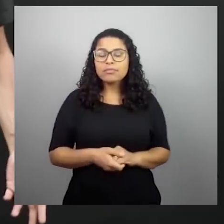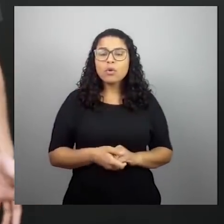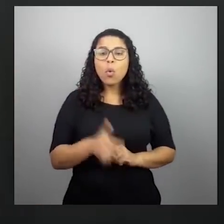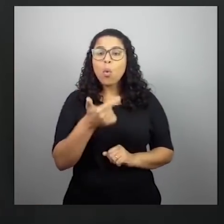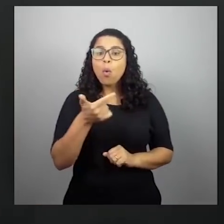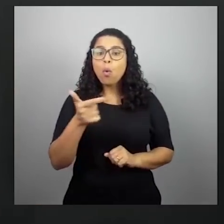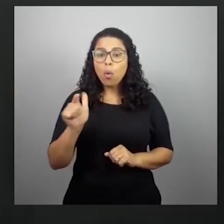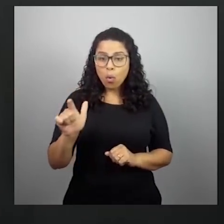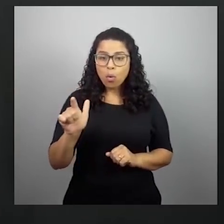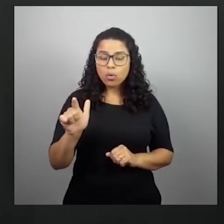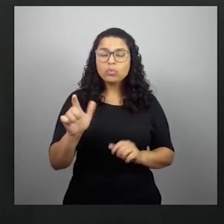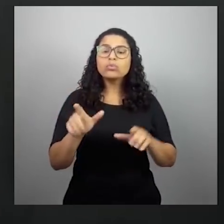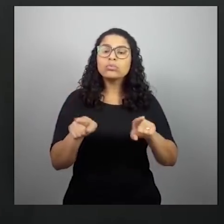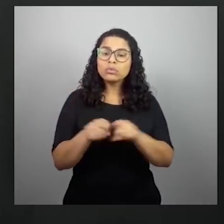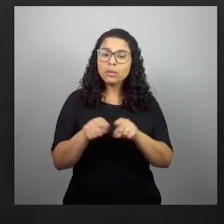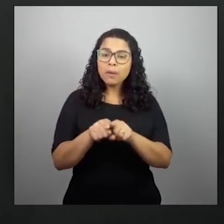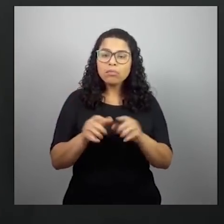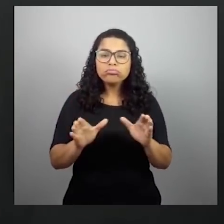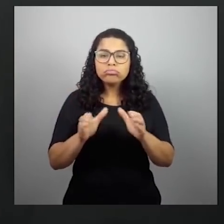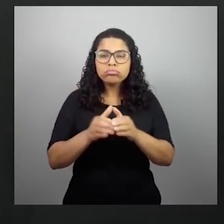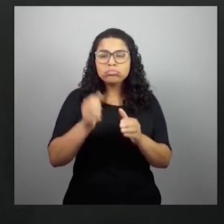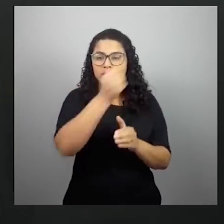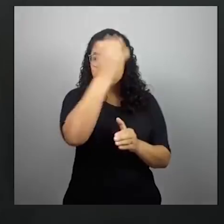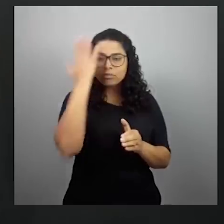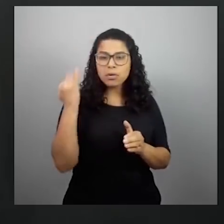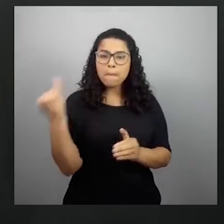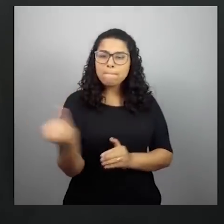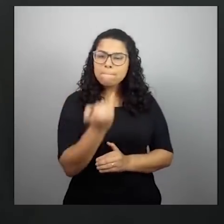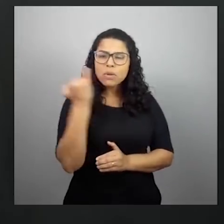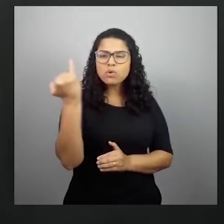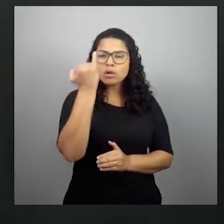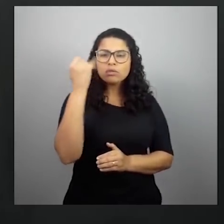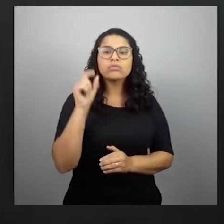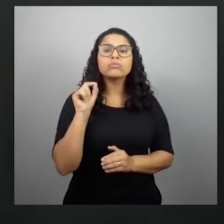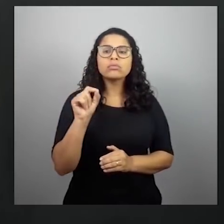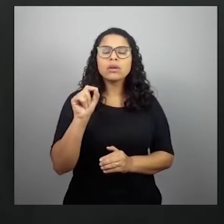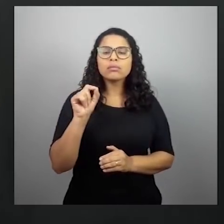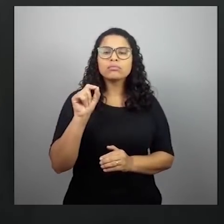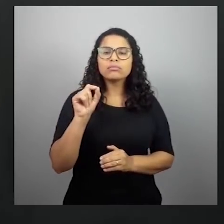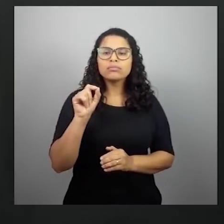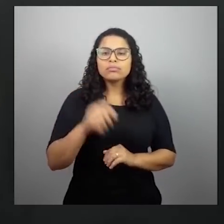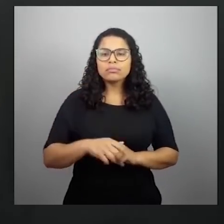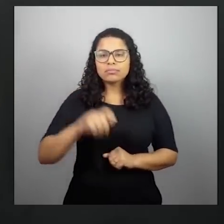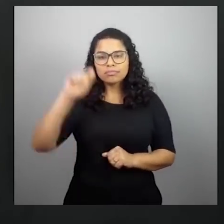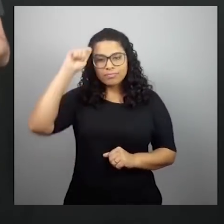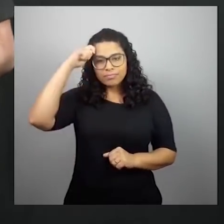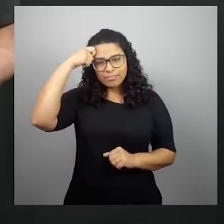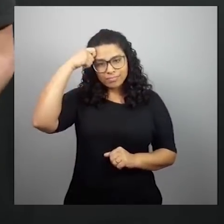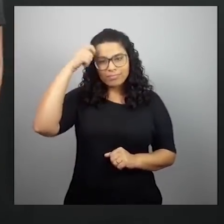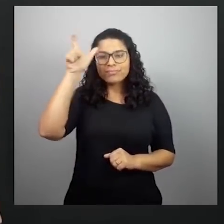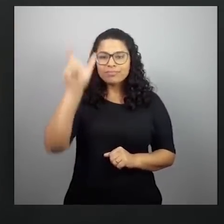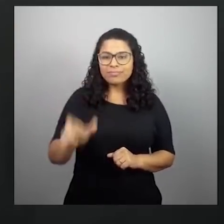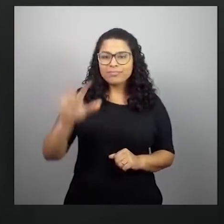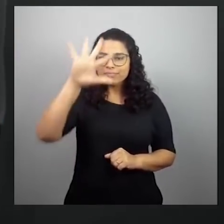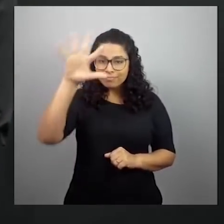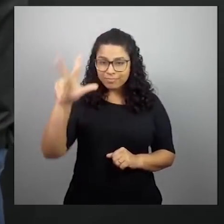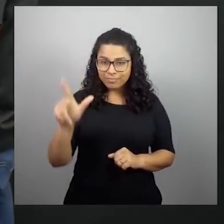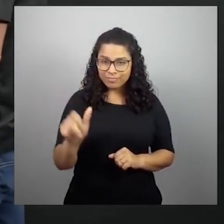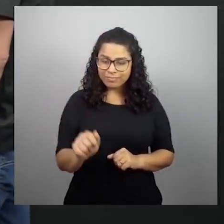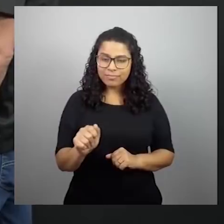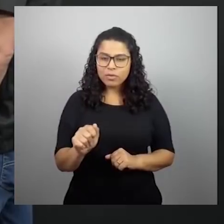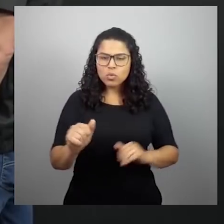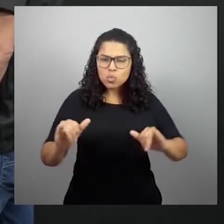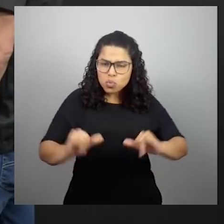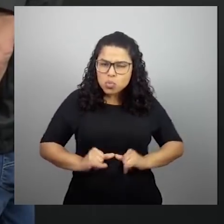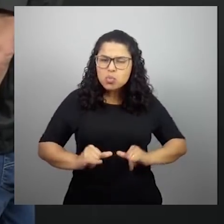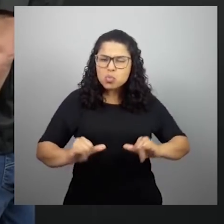outro componente étnico importante do povo brasileiro está nos africanos e afrodescendentes, que primeiro sofreram com